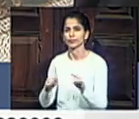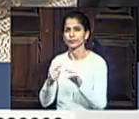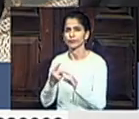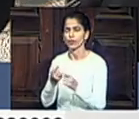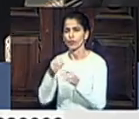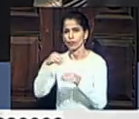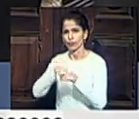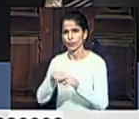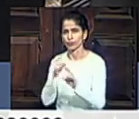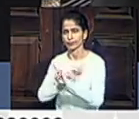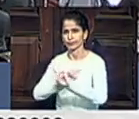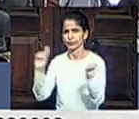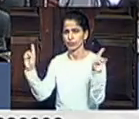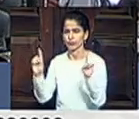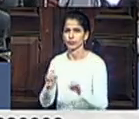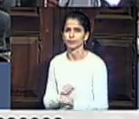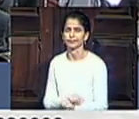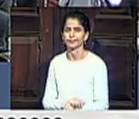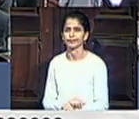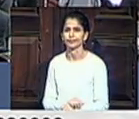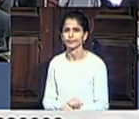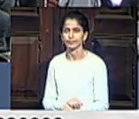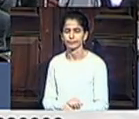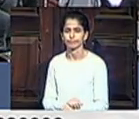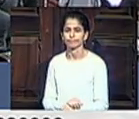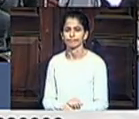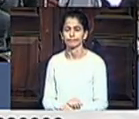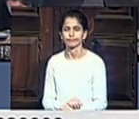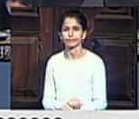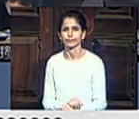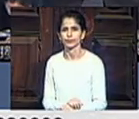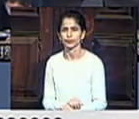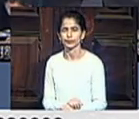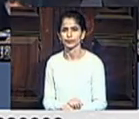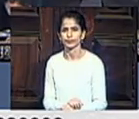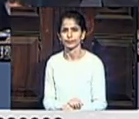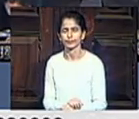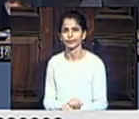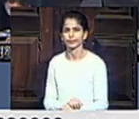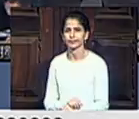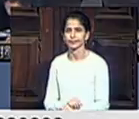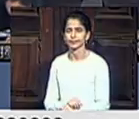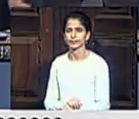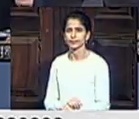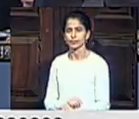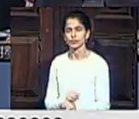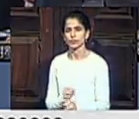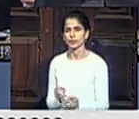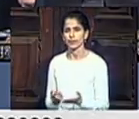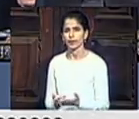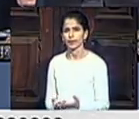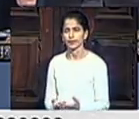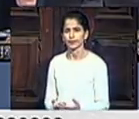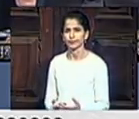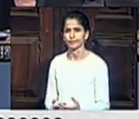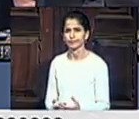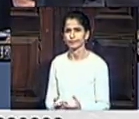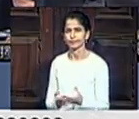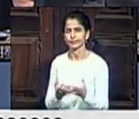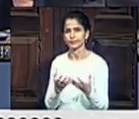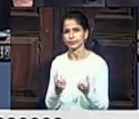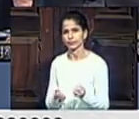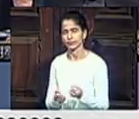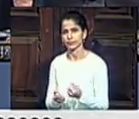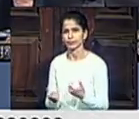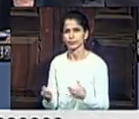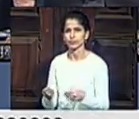divergente do deputado Luiz Paulo. Com parecer emitido, 4-3, aprovado o parecer